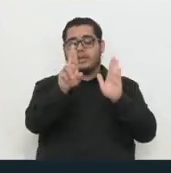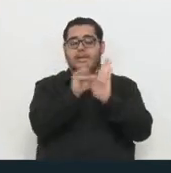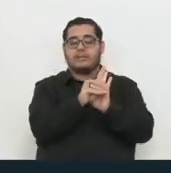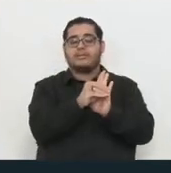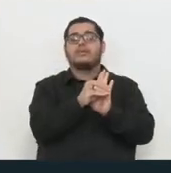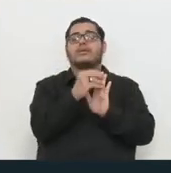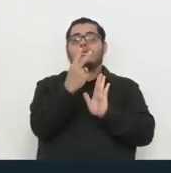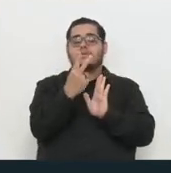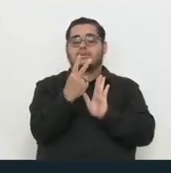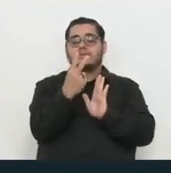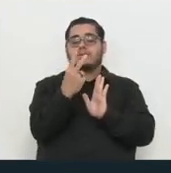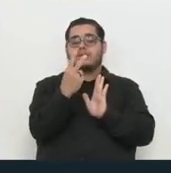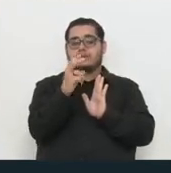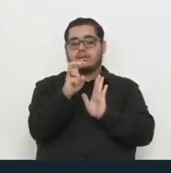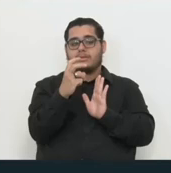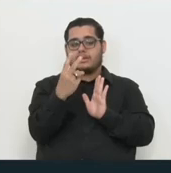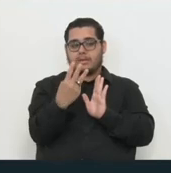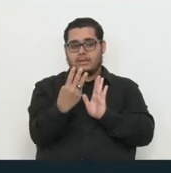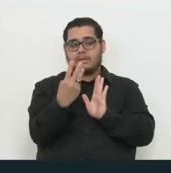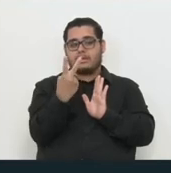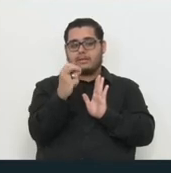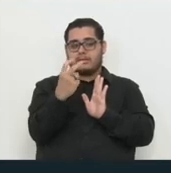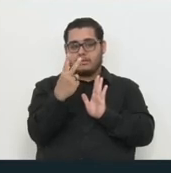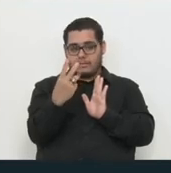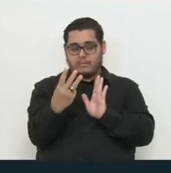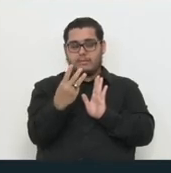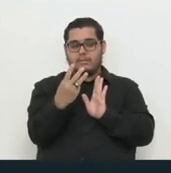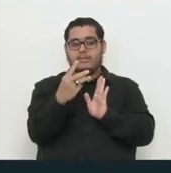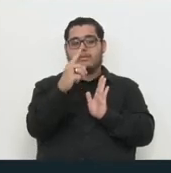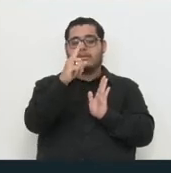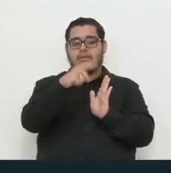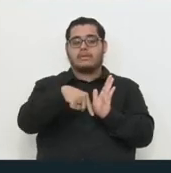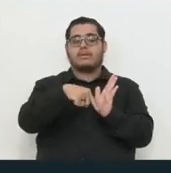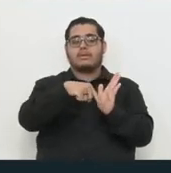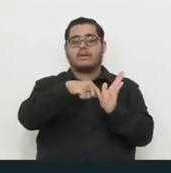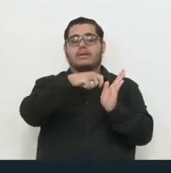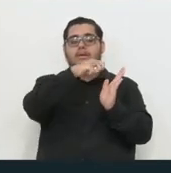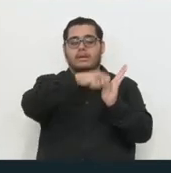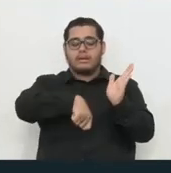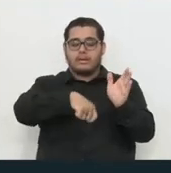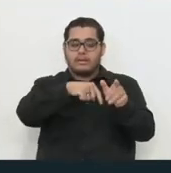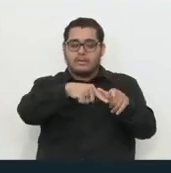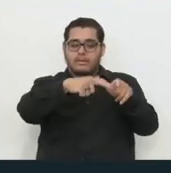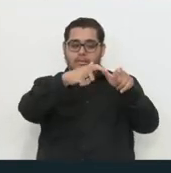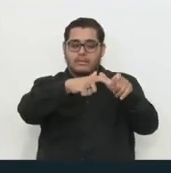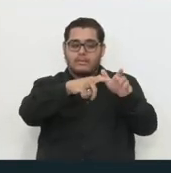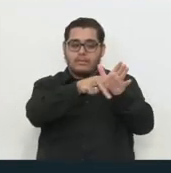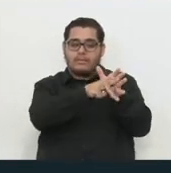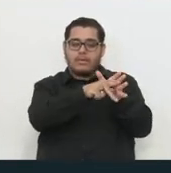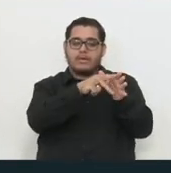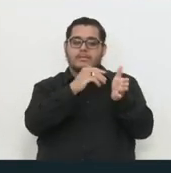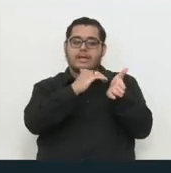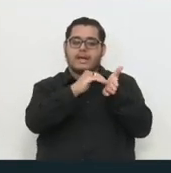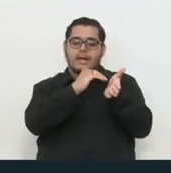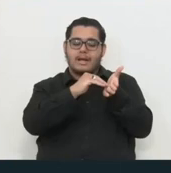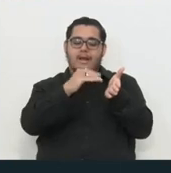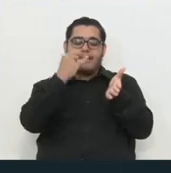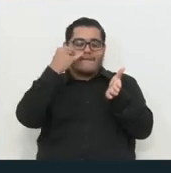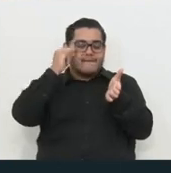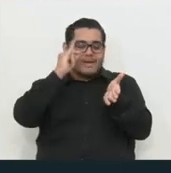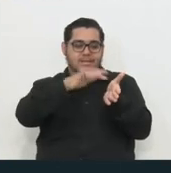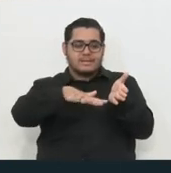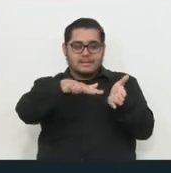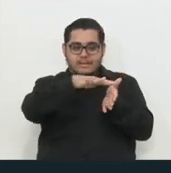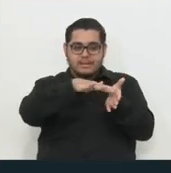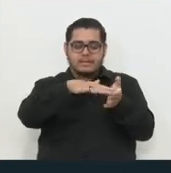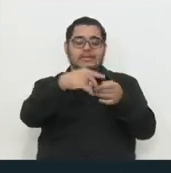2023 informações sobre a contratação de fundamentação da fundação Instituto administração pela Secretaria da Fazenda autoperadora de Souza em discussão